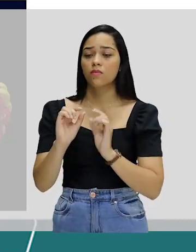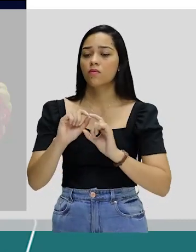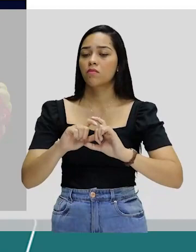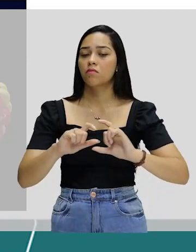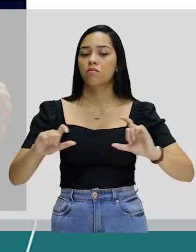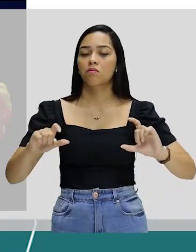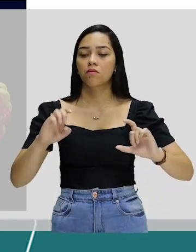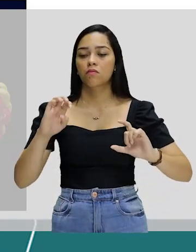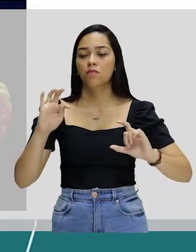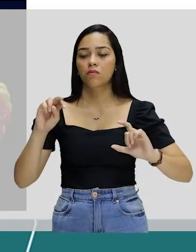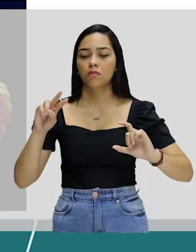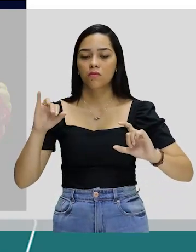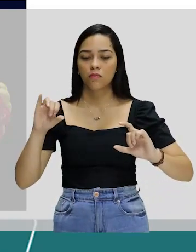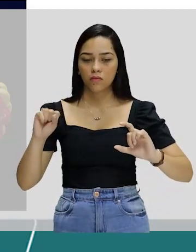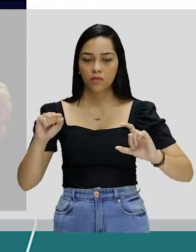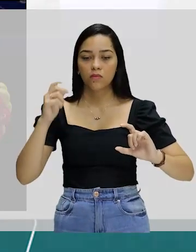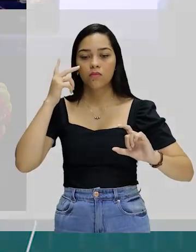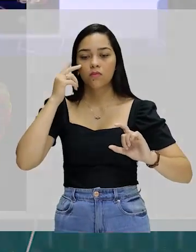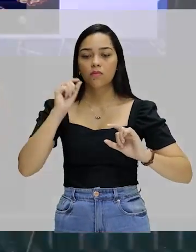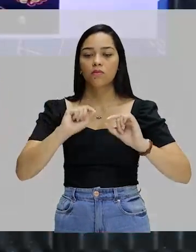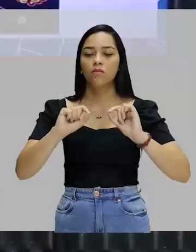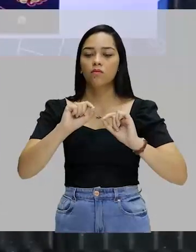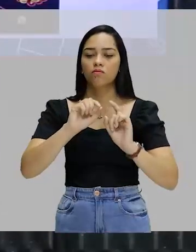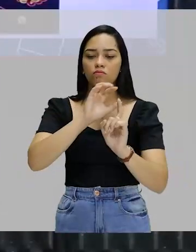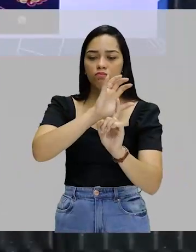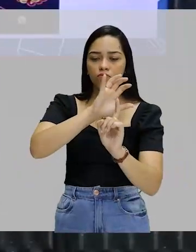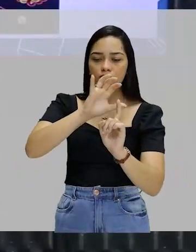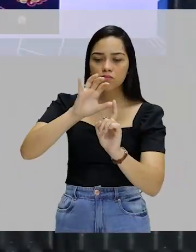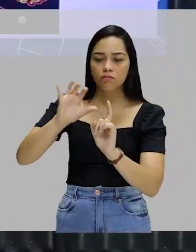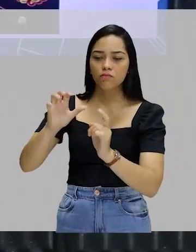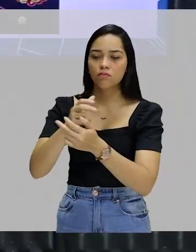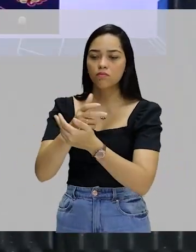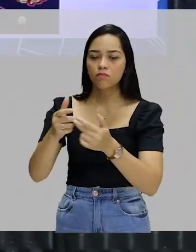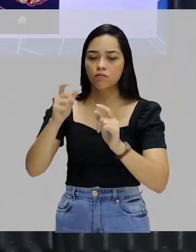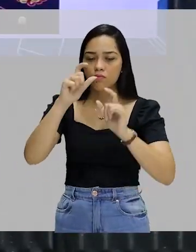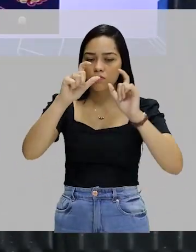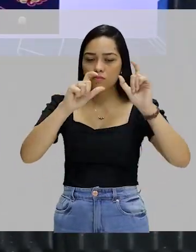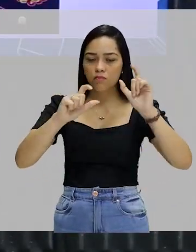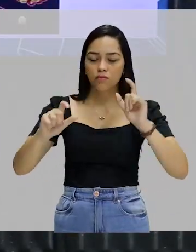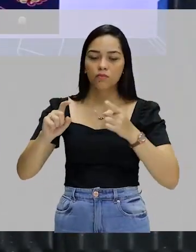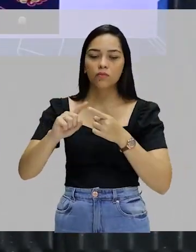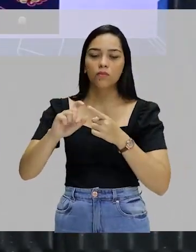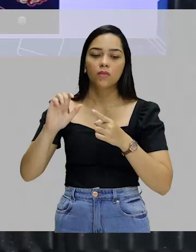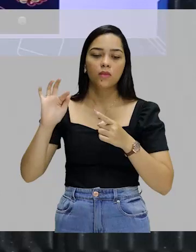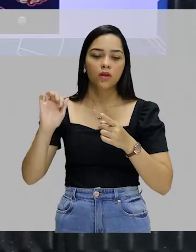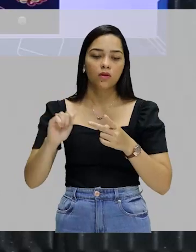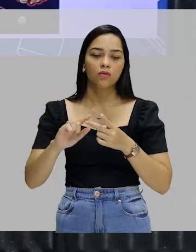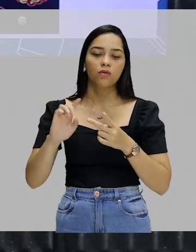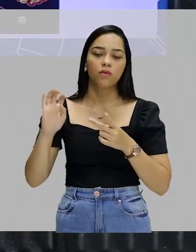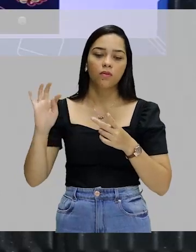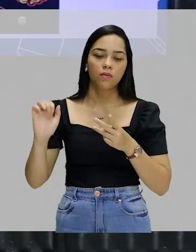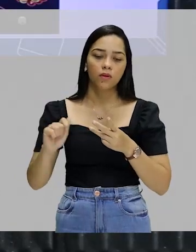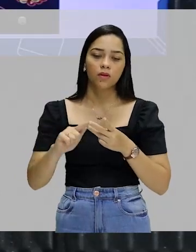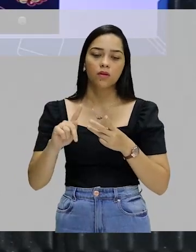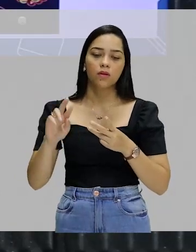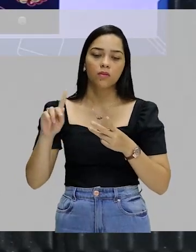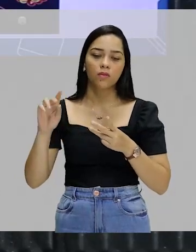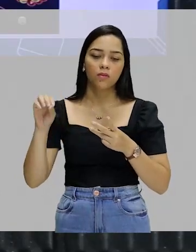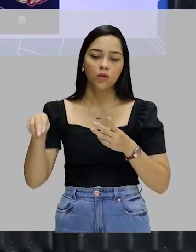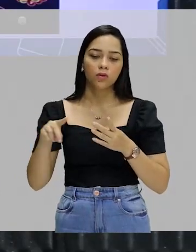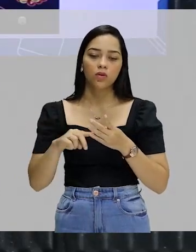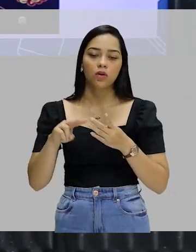núcleos estáveis de elementos naturais são bombardeados com diferentes partículas, alfa,